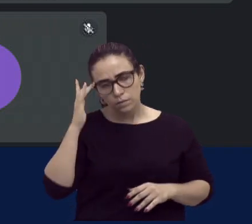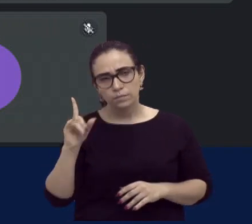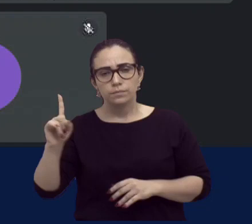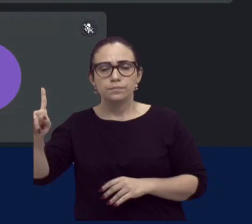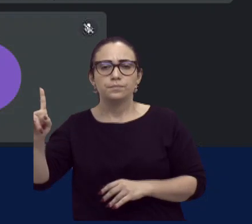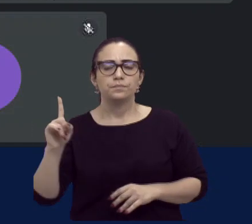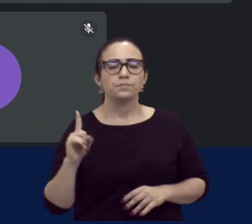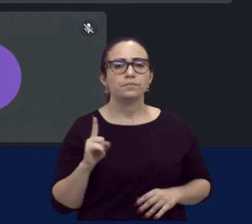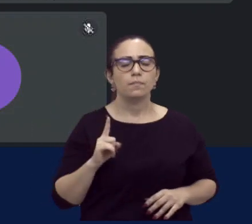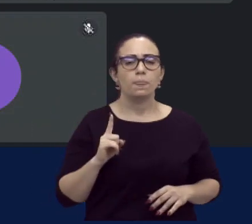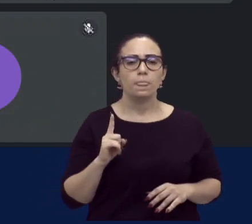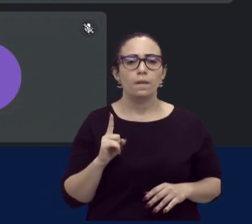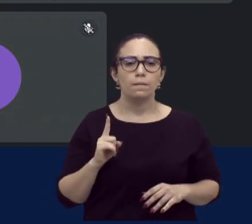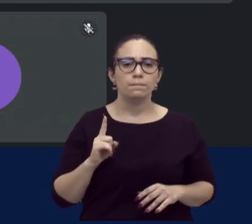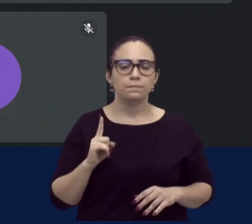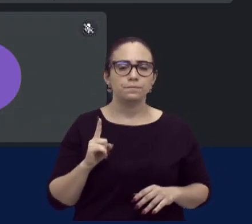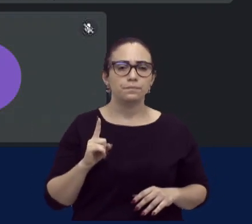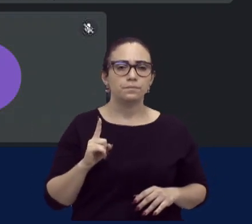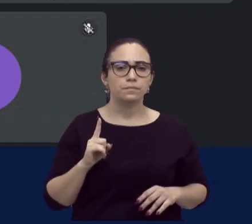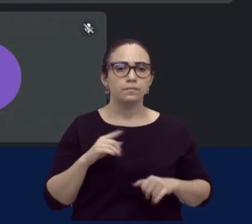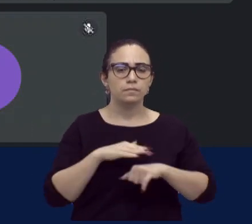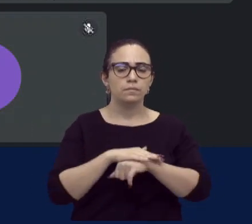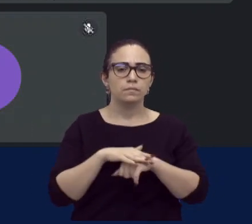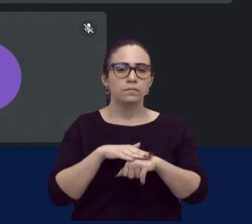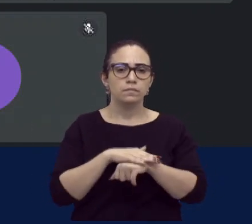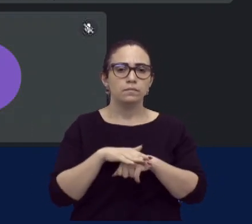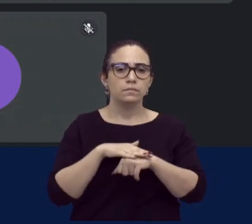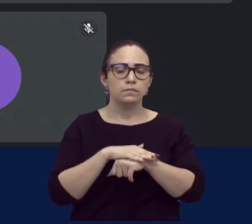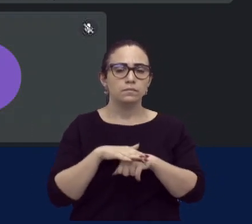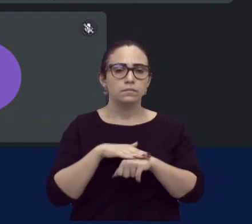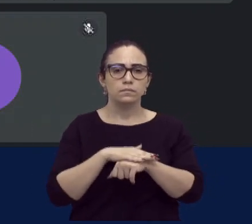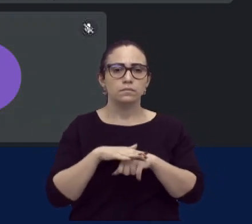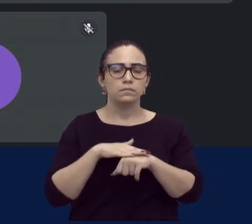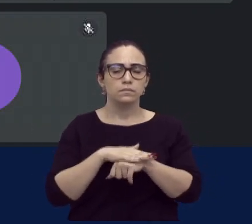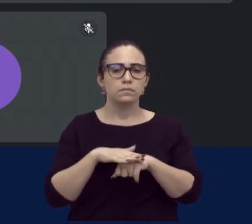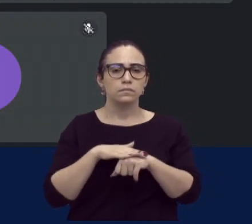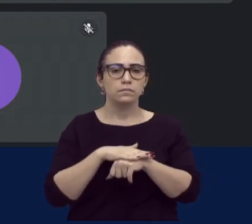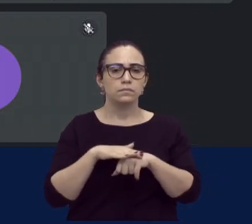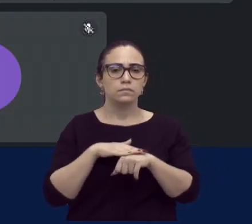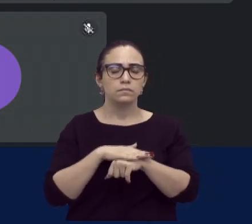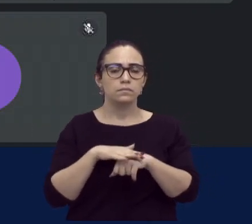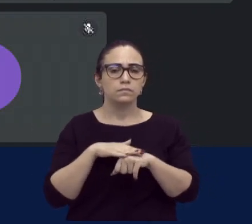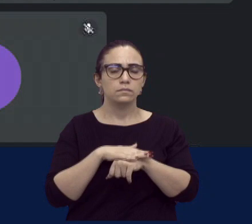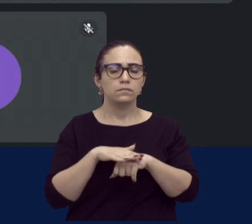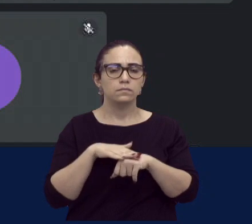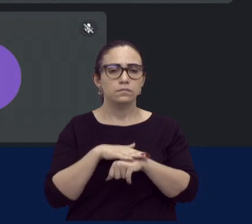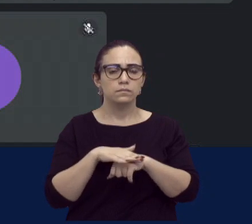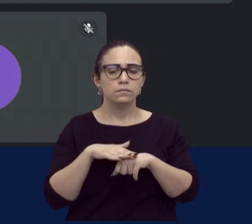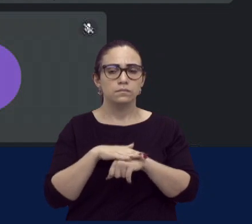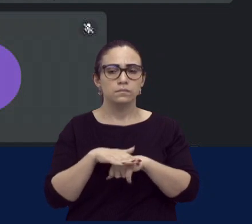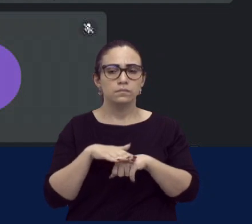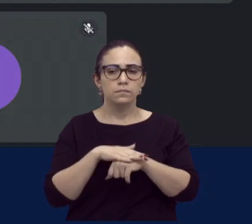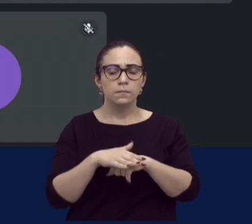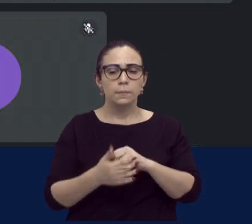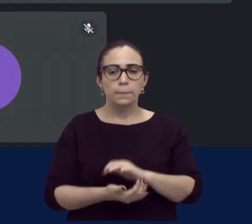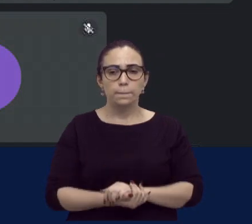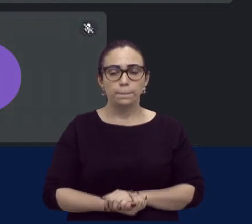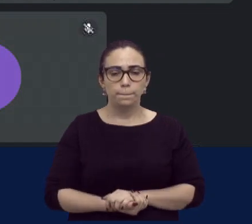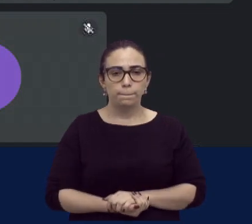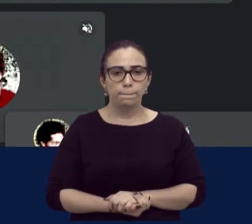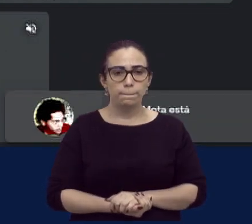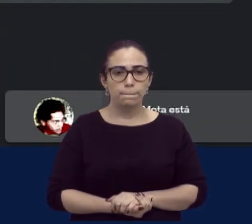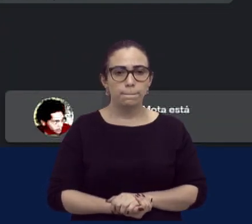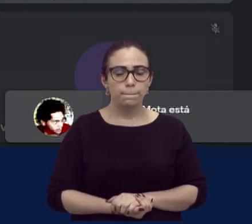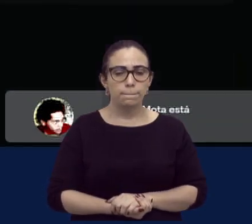você e começou a conversar alguma coisa, e aí você simplesmente